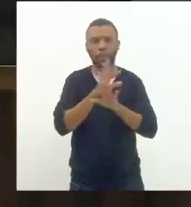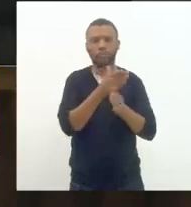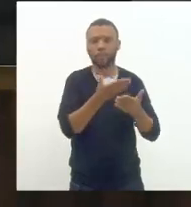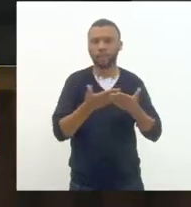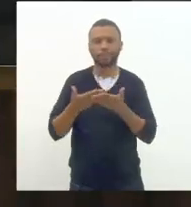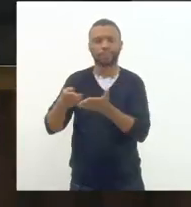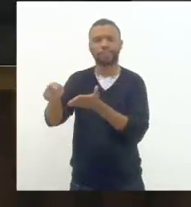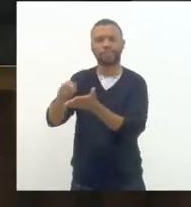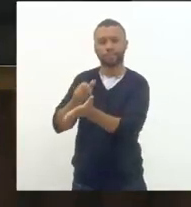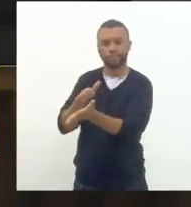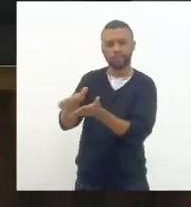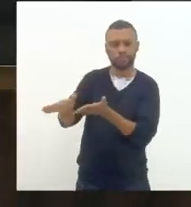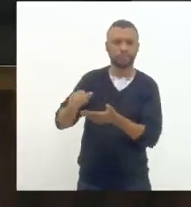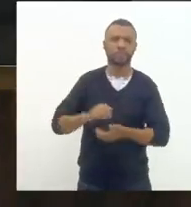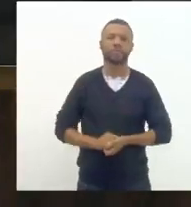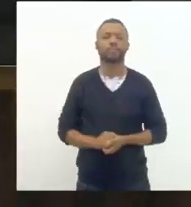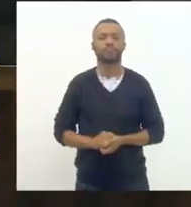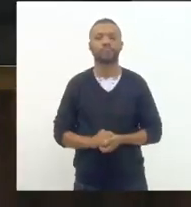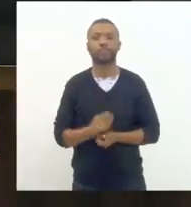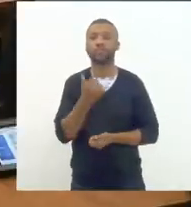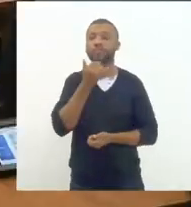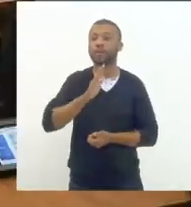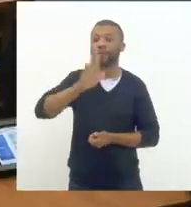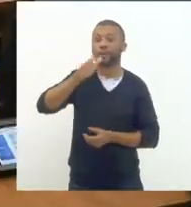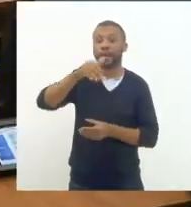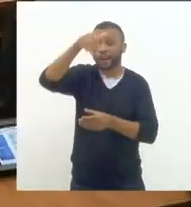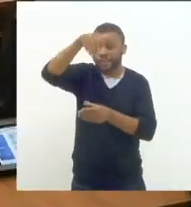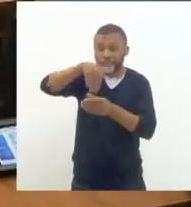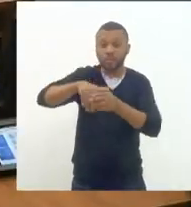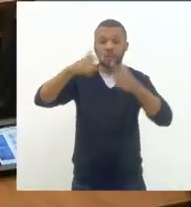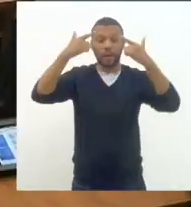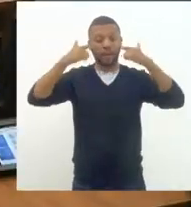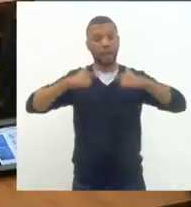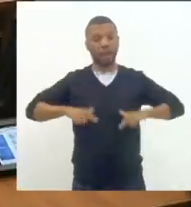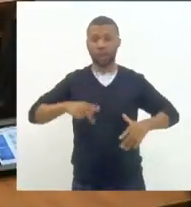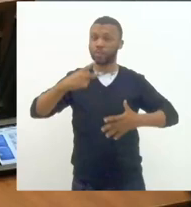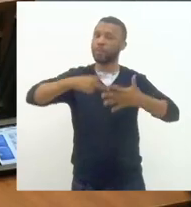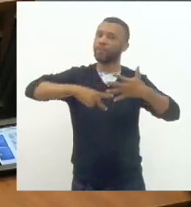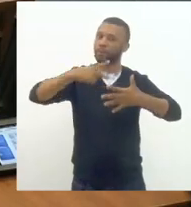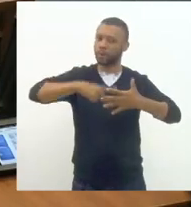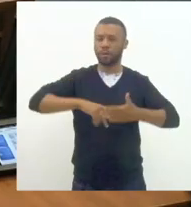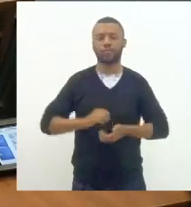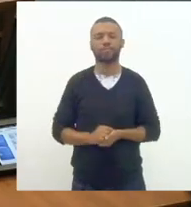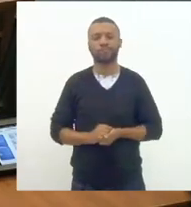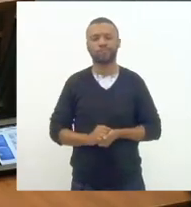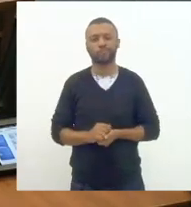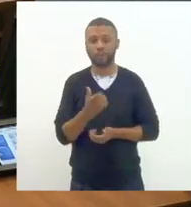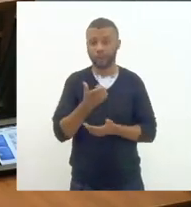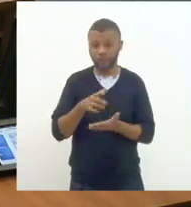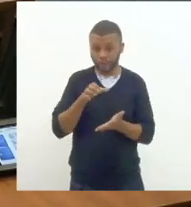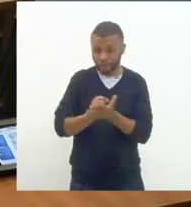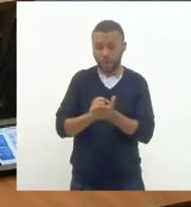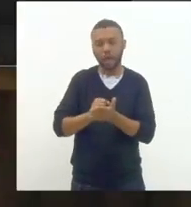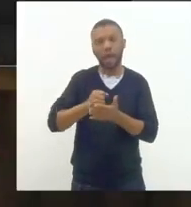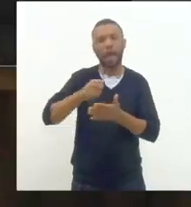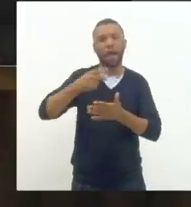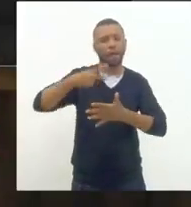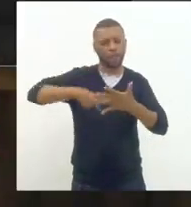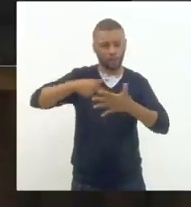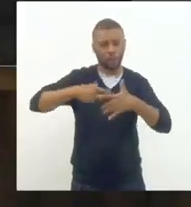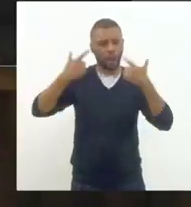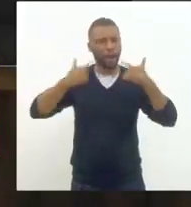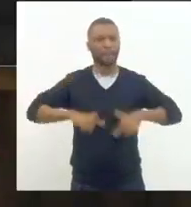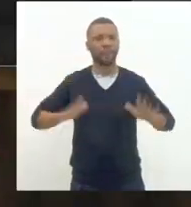vai à promulgação. Com voto de abstenção da bancada do PSOL, senhor presidente. Abstenção, bancada do PSOL. Projeto de